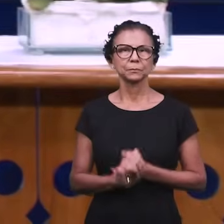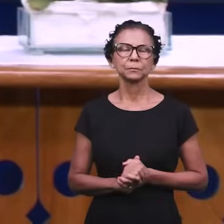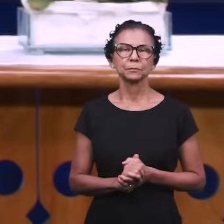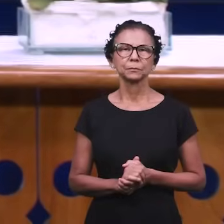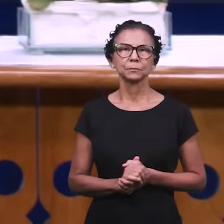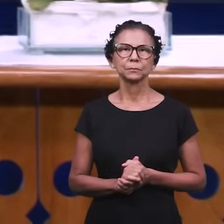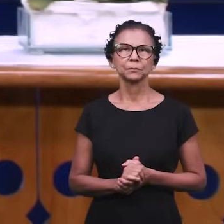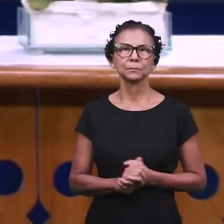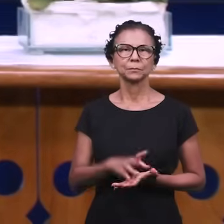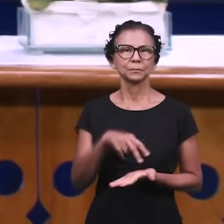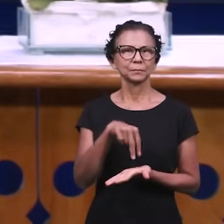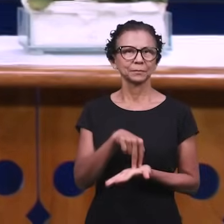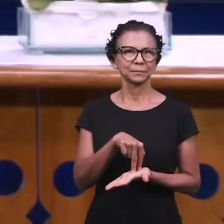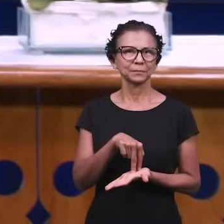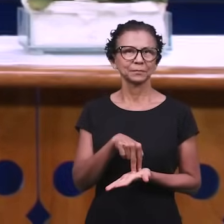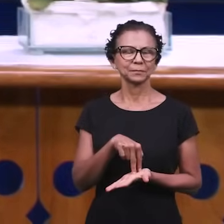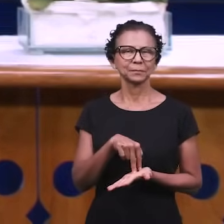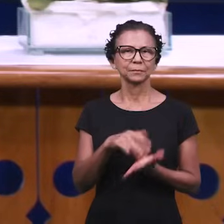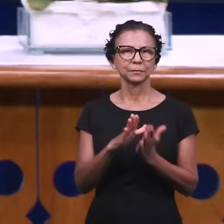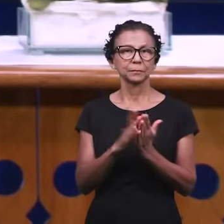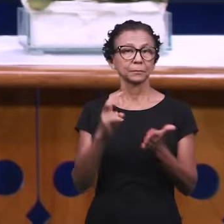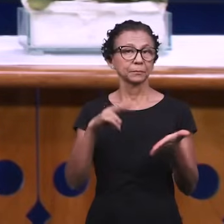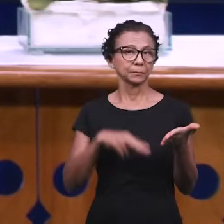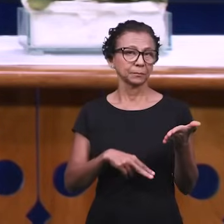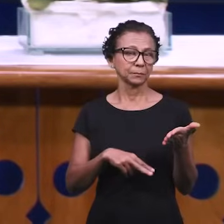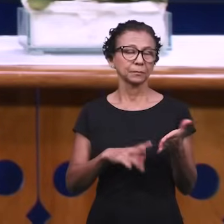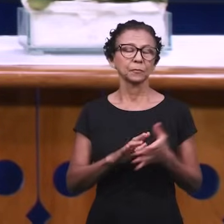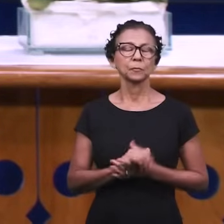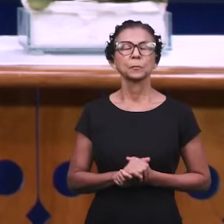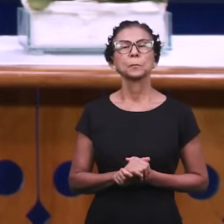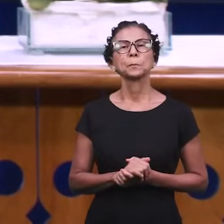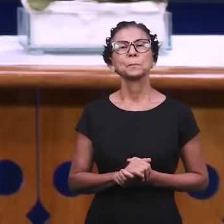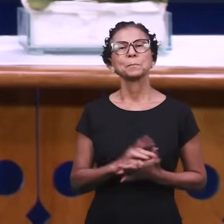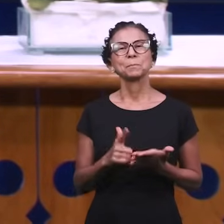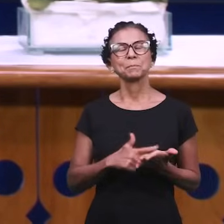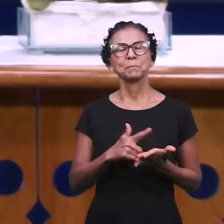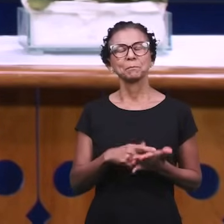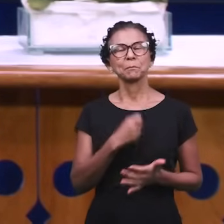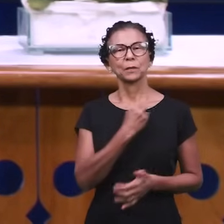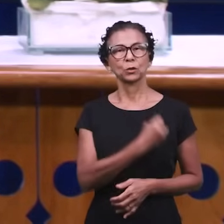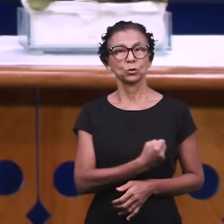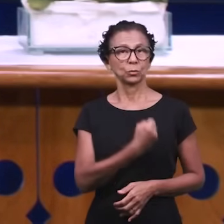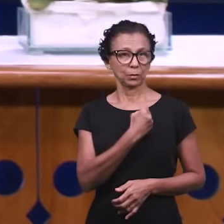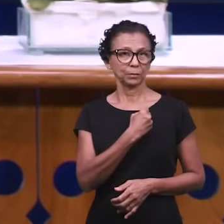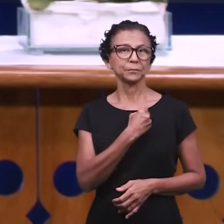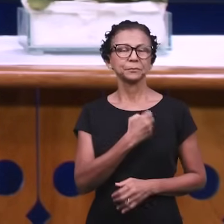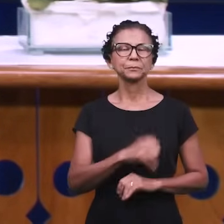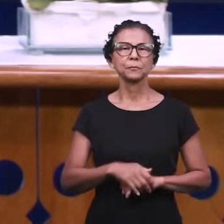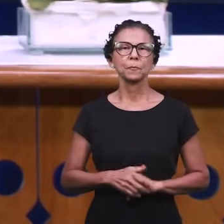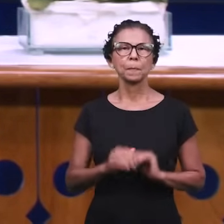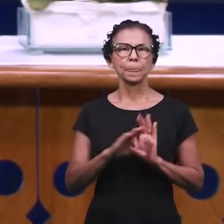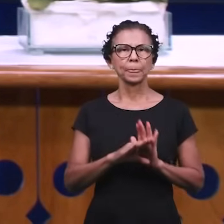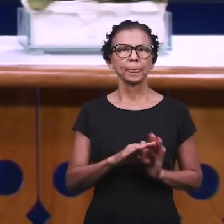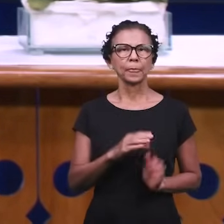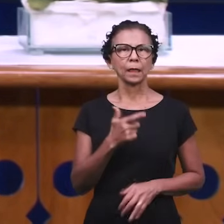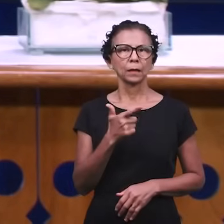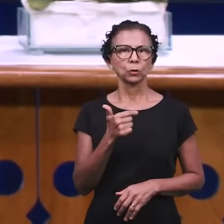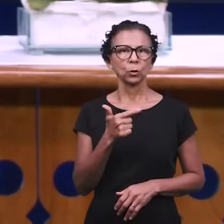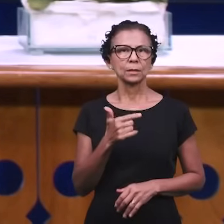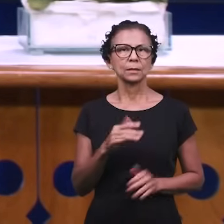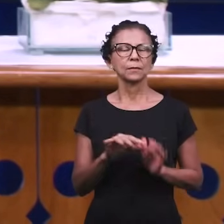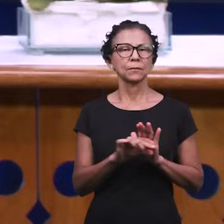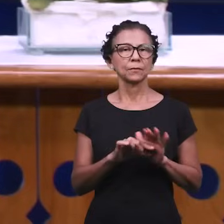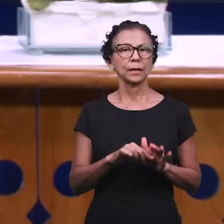iluminar. Convidamos mais uma vez a estarem de pé para a leitura da palavra que está em João, Evangelho de